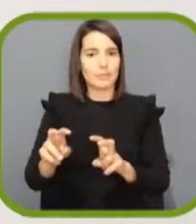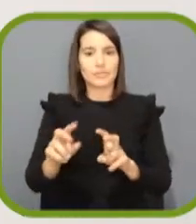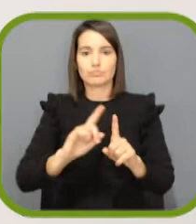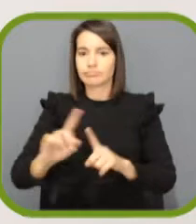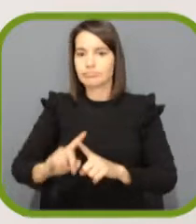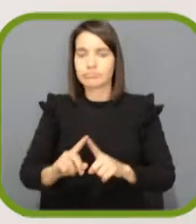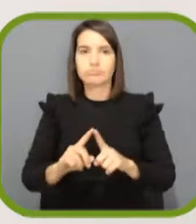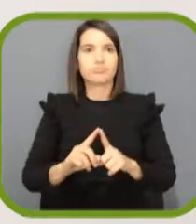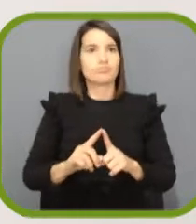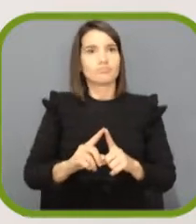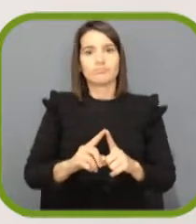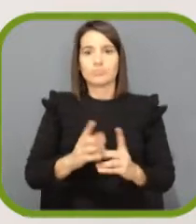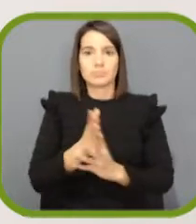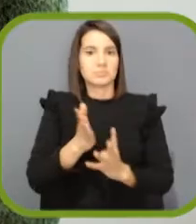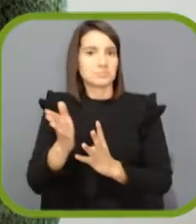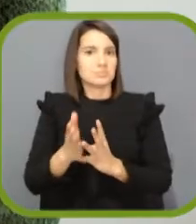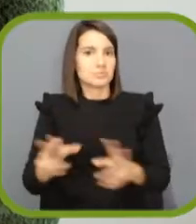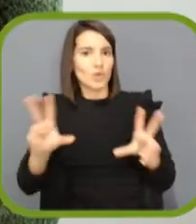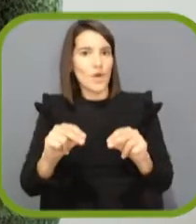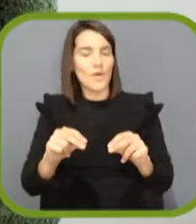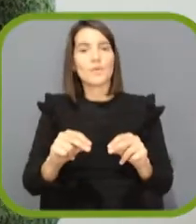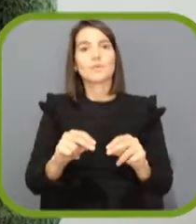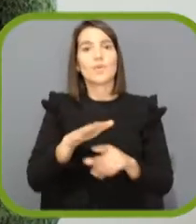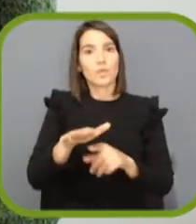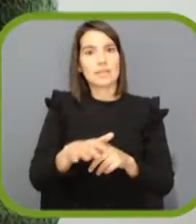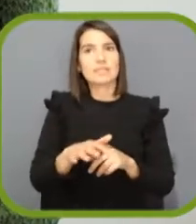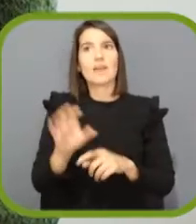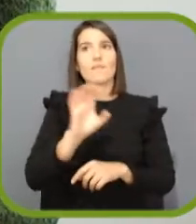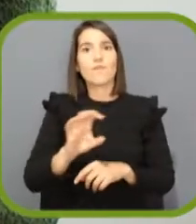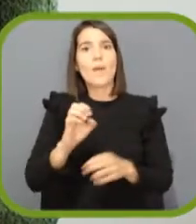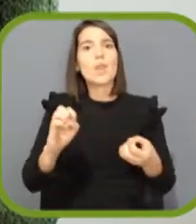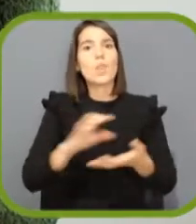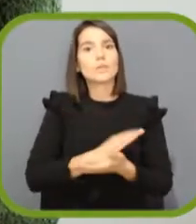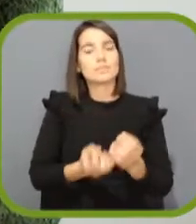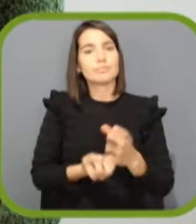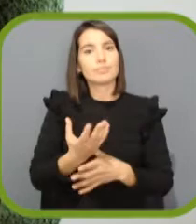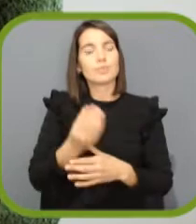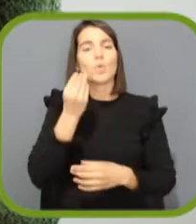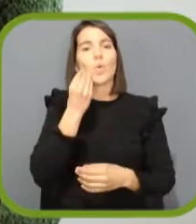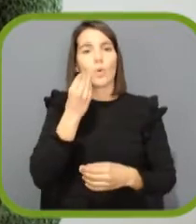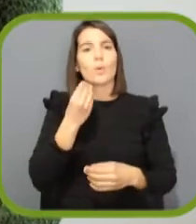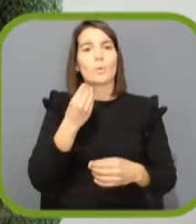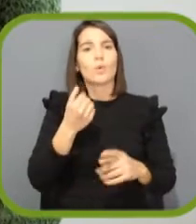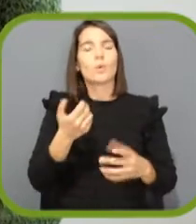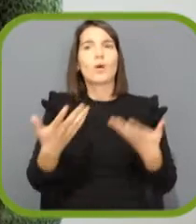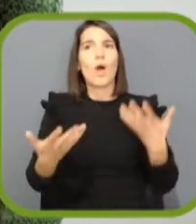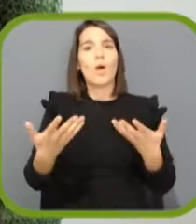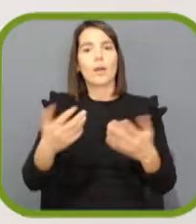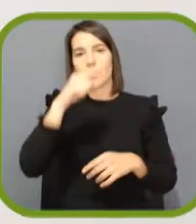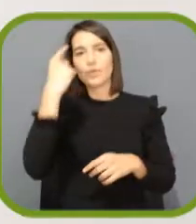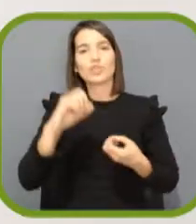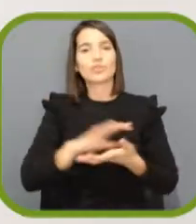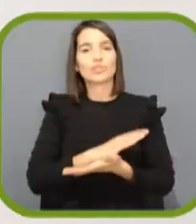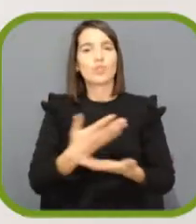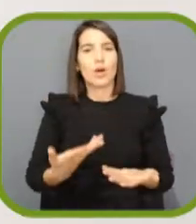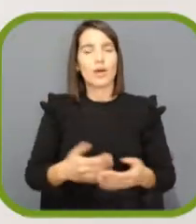conteúdo e novos meios incentivam uma mudança na forma como as notícias são produzidas. Como é que vê o paradigma do jornalismo hoje em dia? O